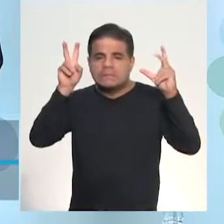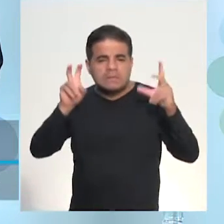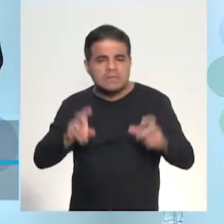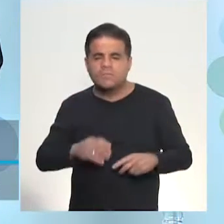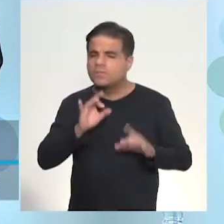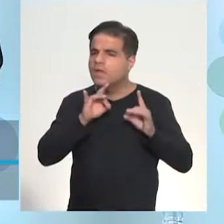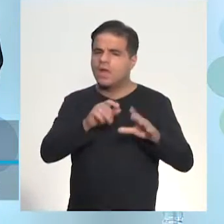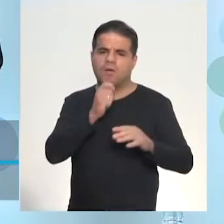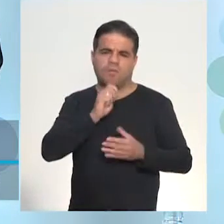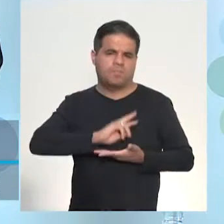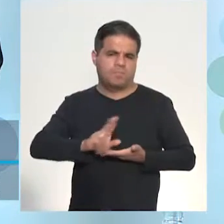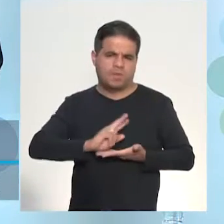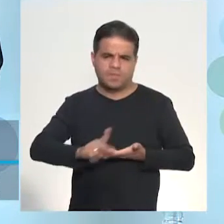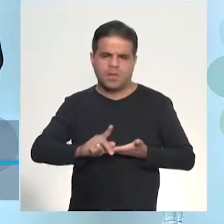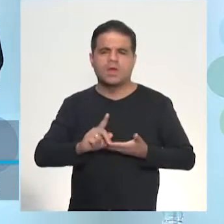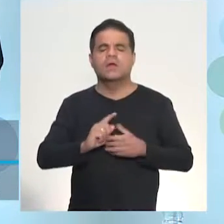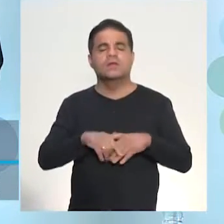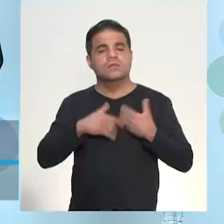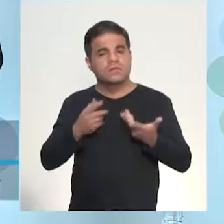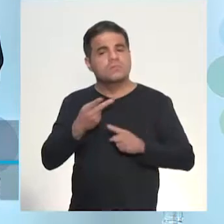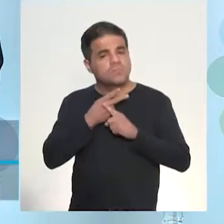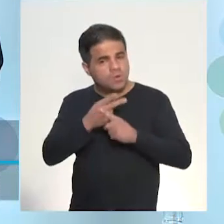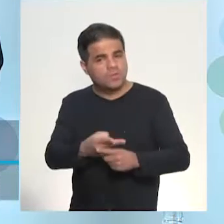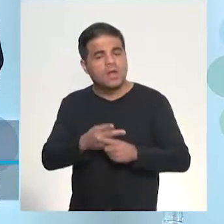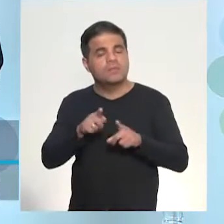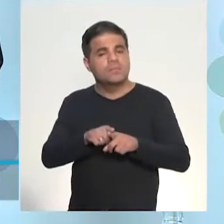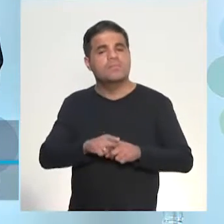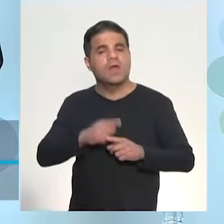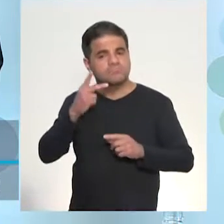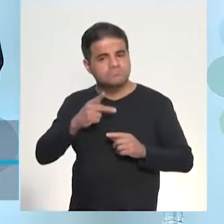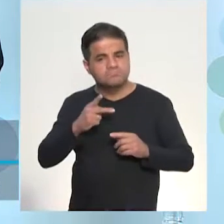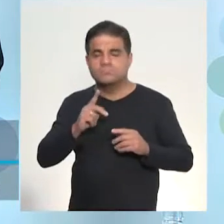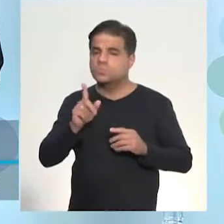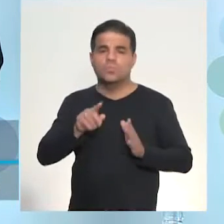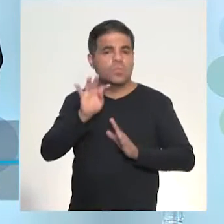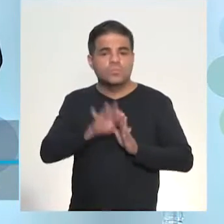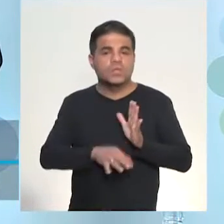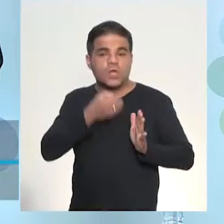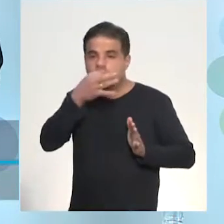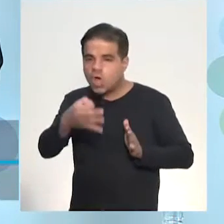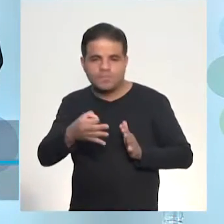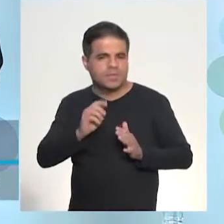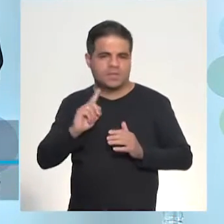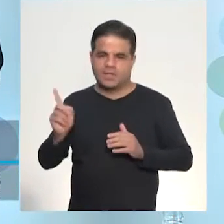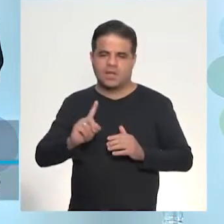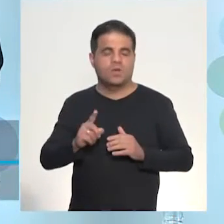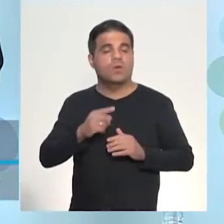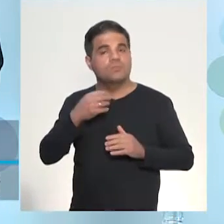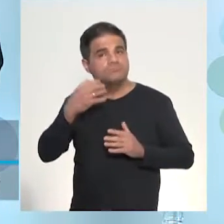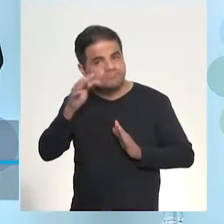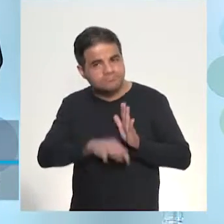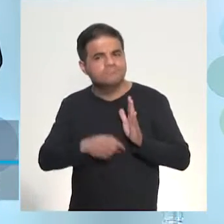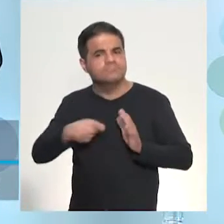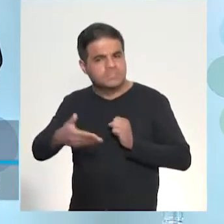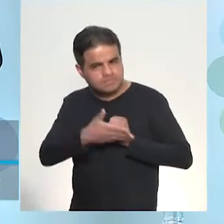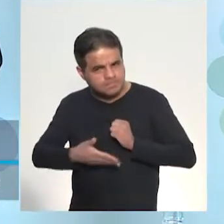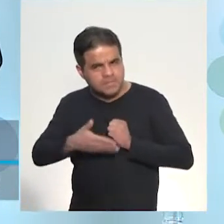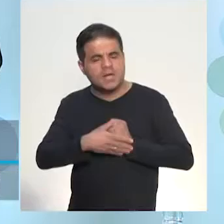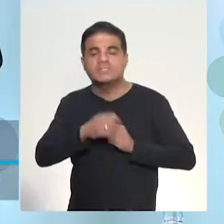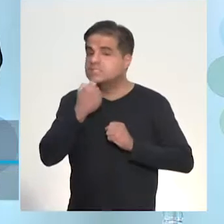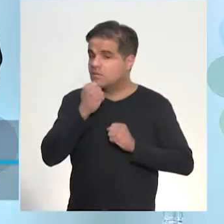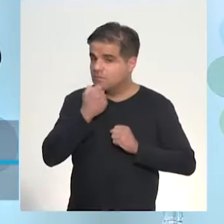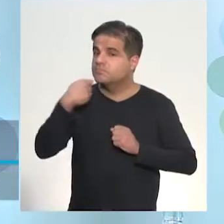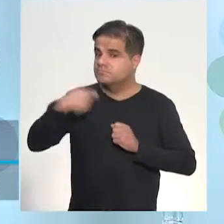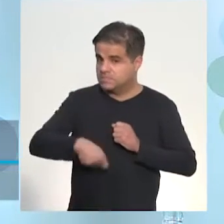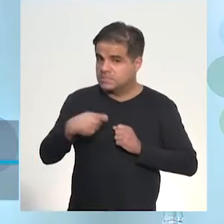já que quer popularizar. E procurar sempre ser impessoal, já que não é um texto de opinião, é um texto que tem que ter base